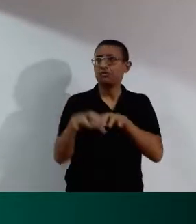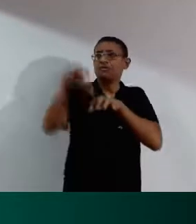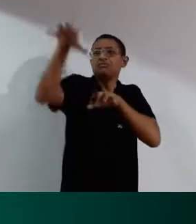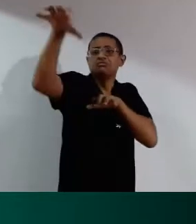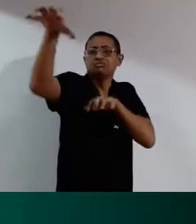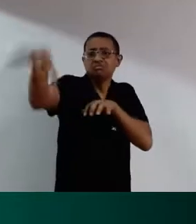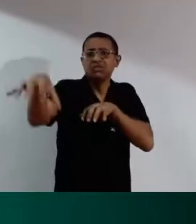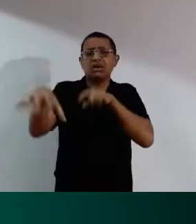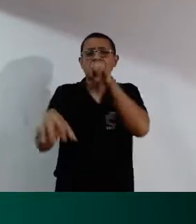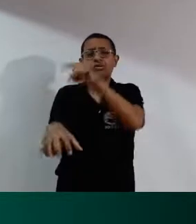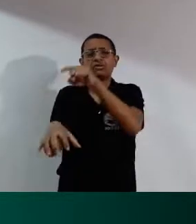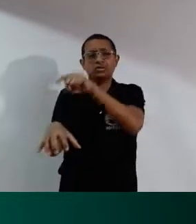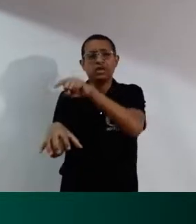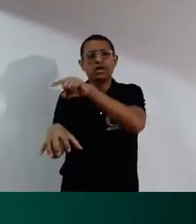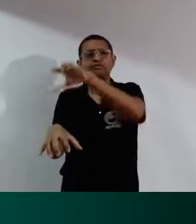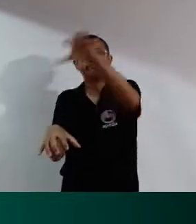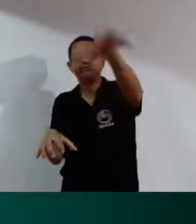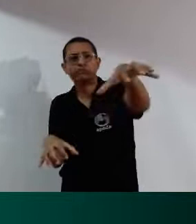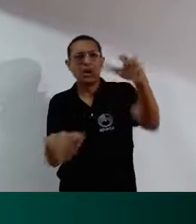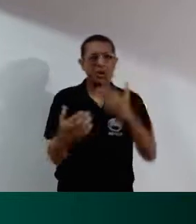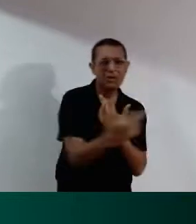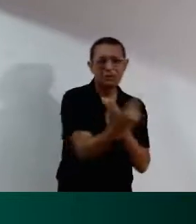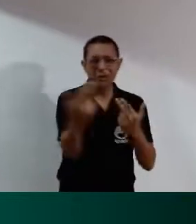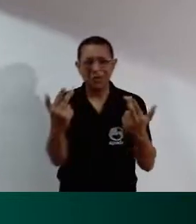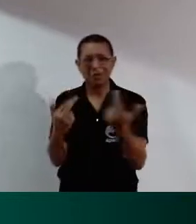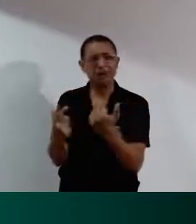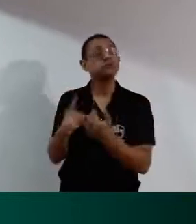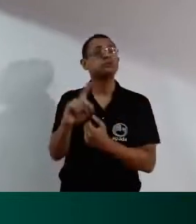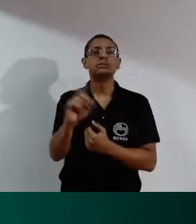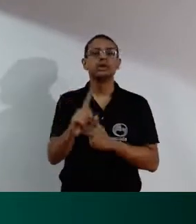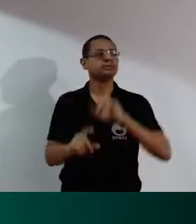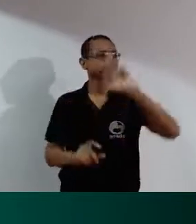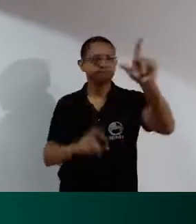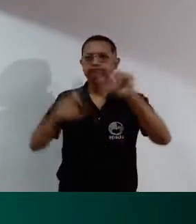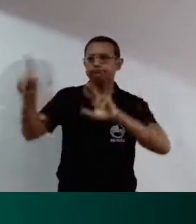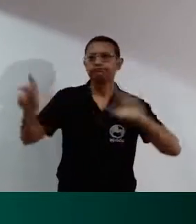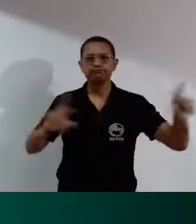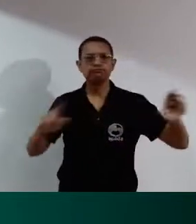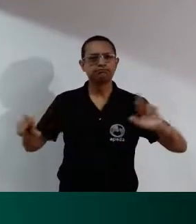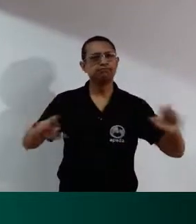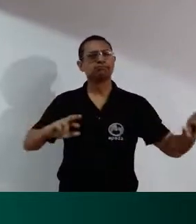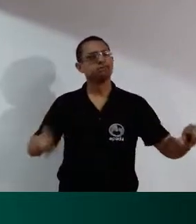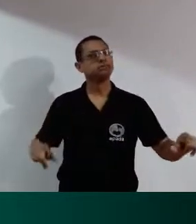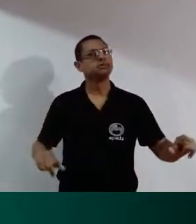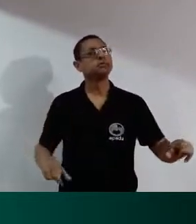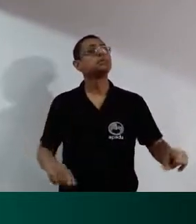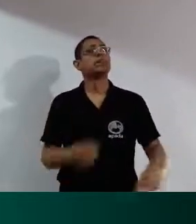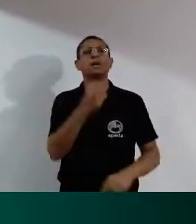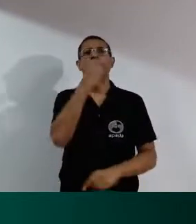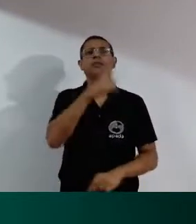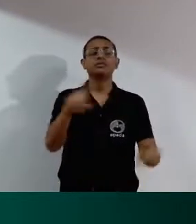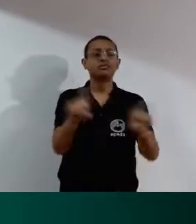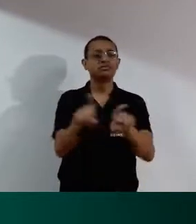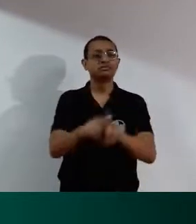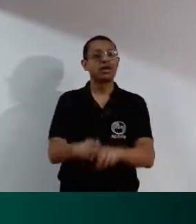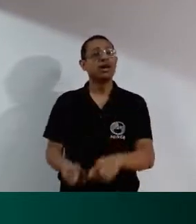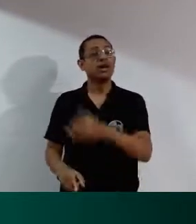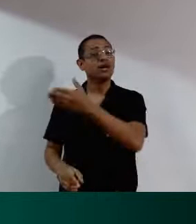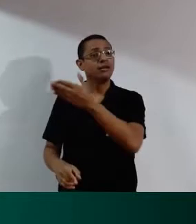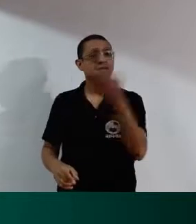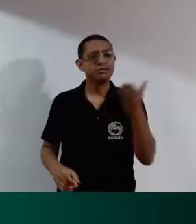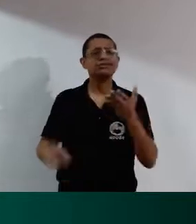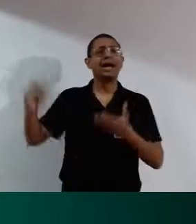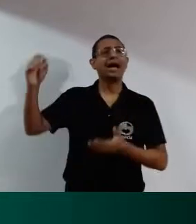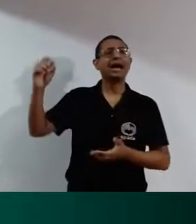outras formas de estar com semelhanças e também com diferenças e aí é massa também vocês trazer essa